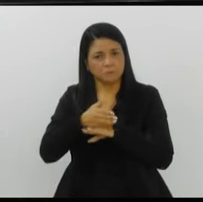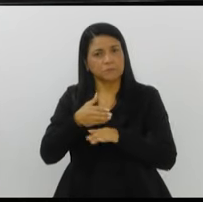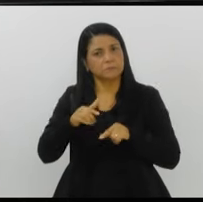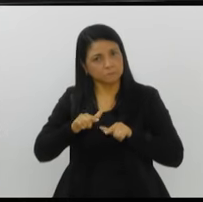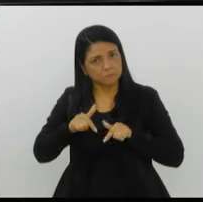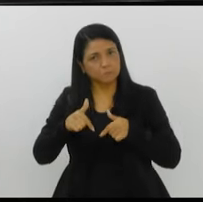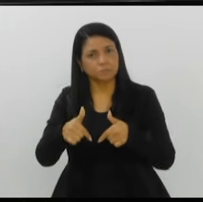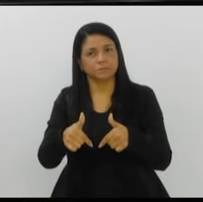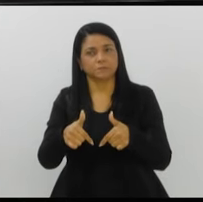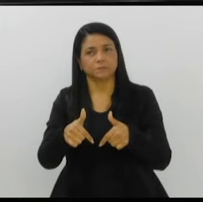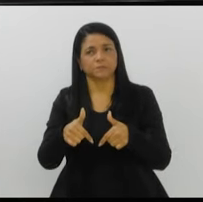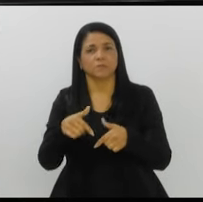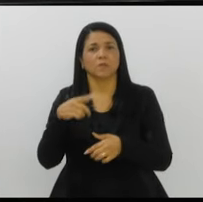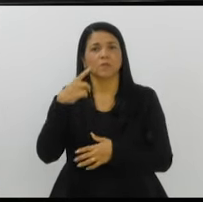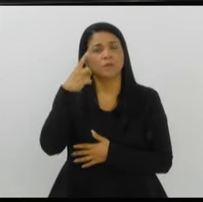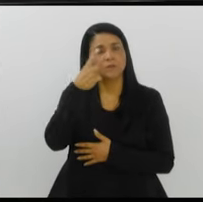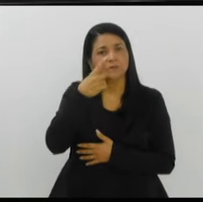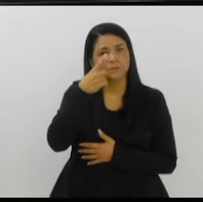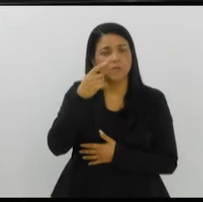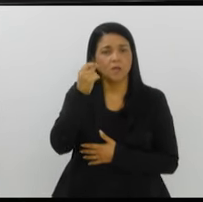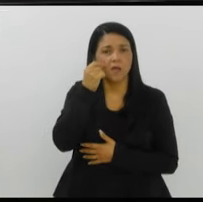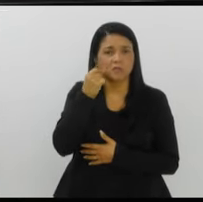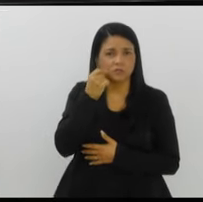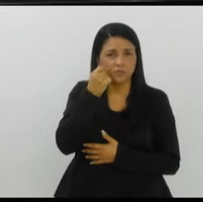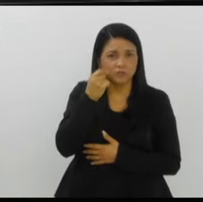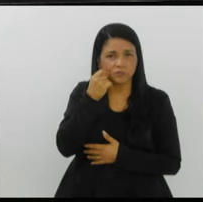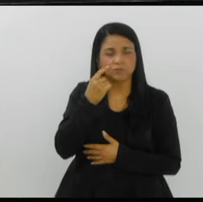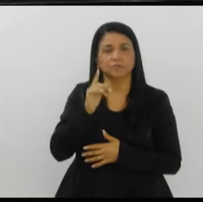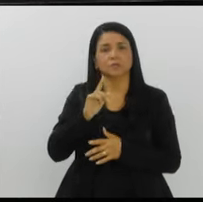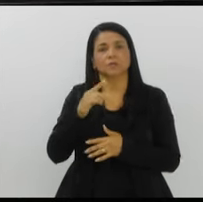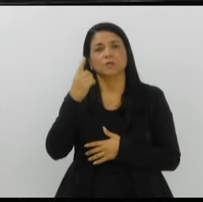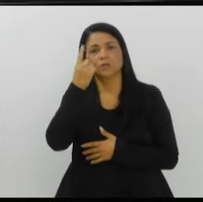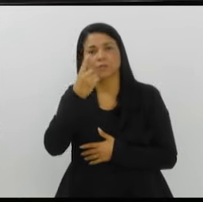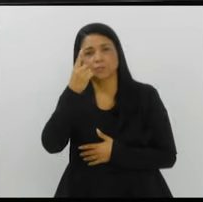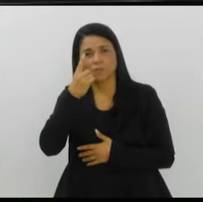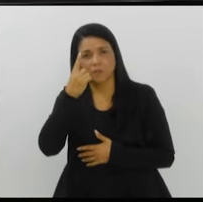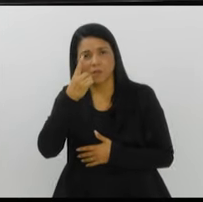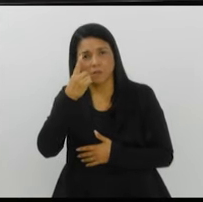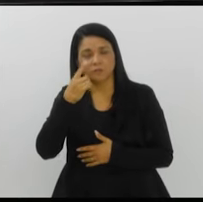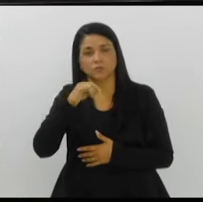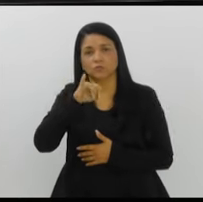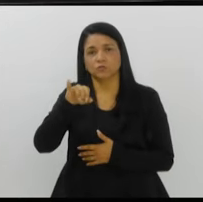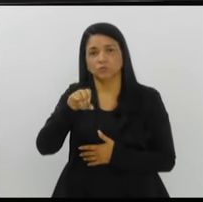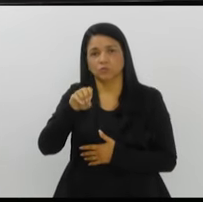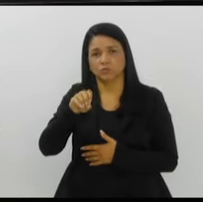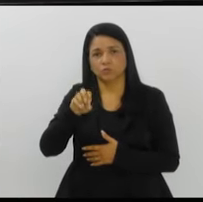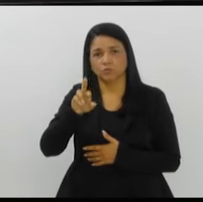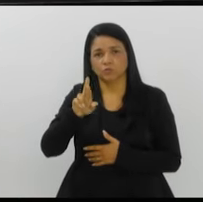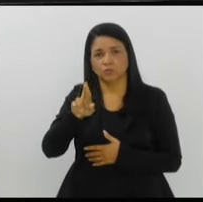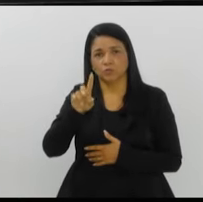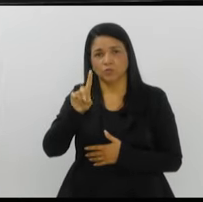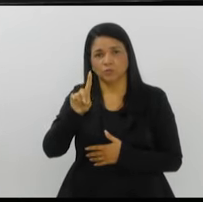ativas, deputado Ratinho, deputado Jordi,